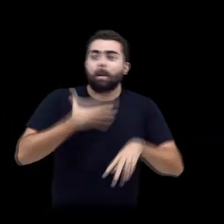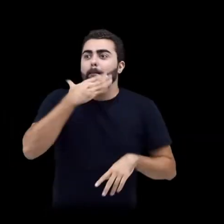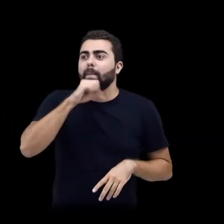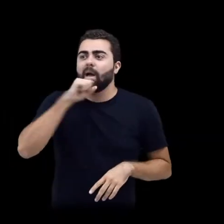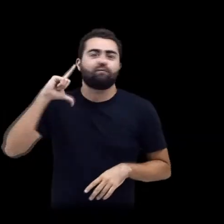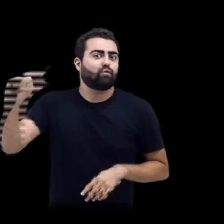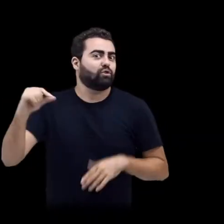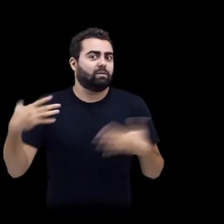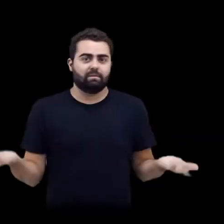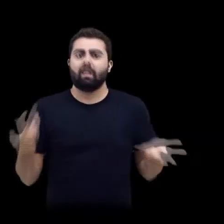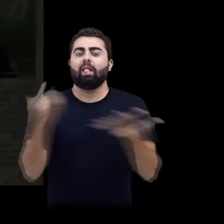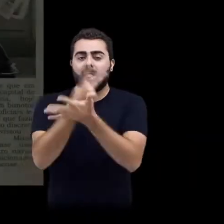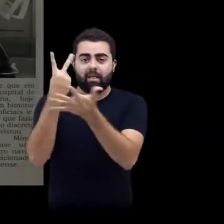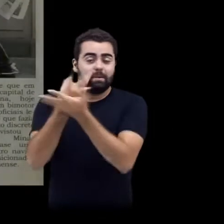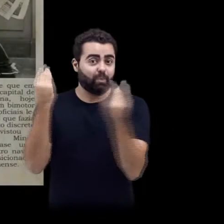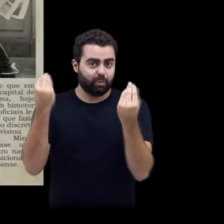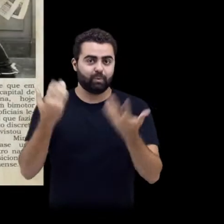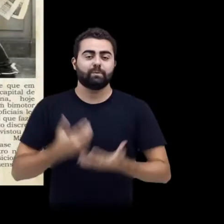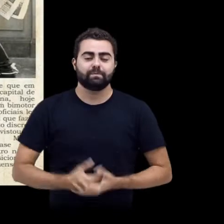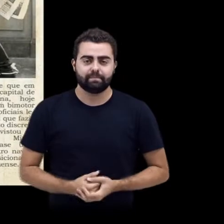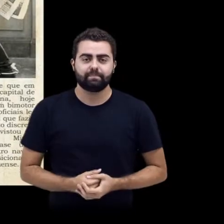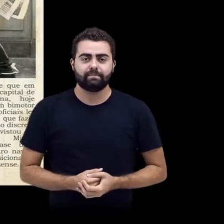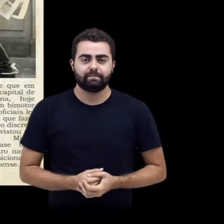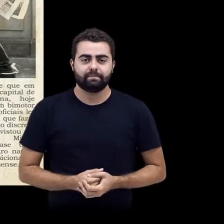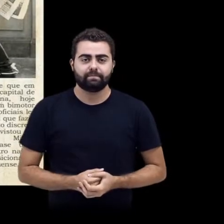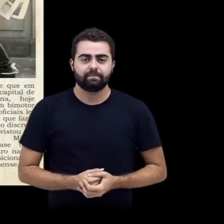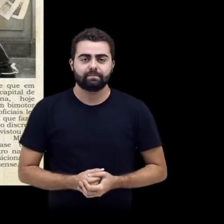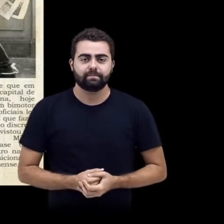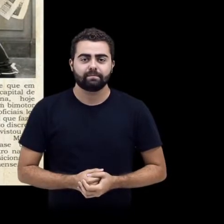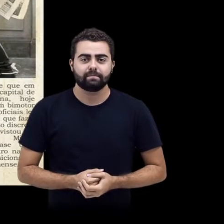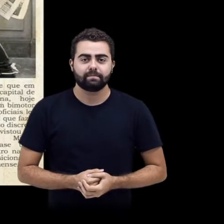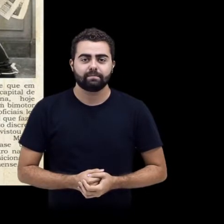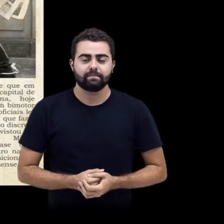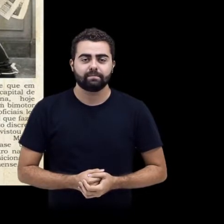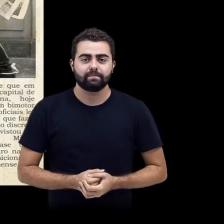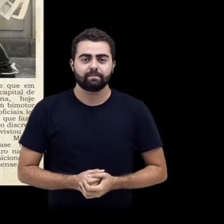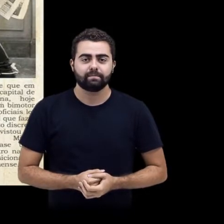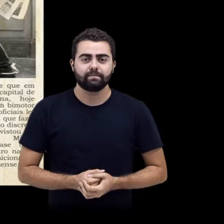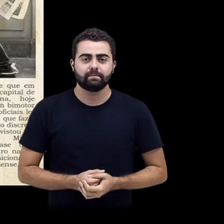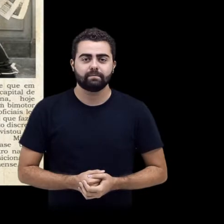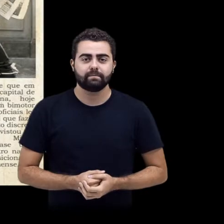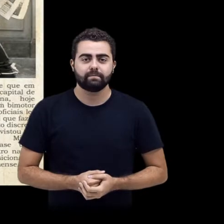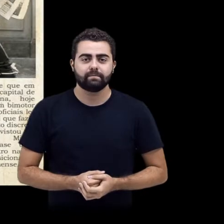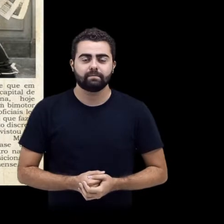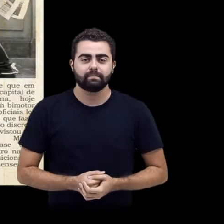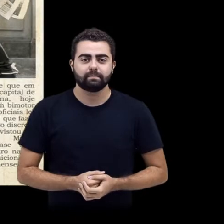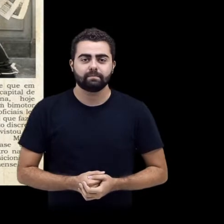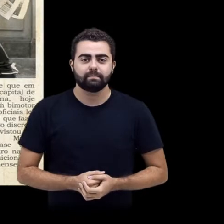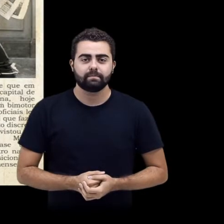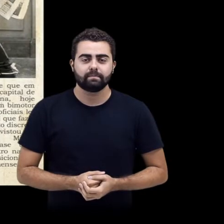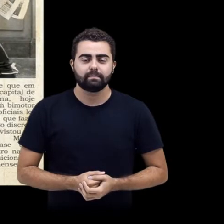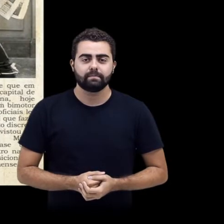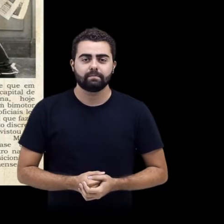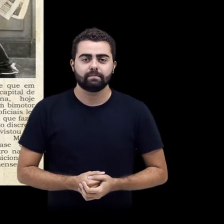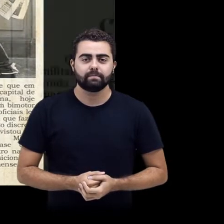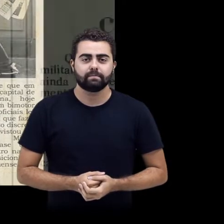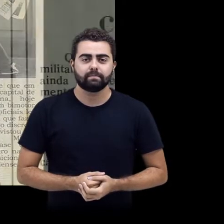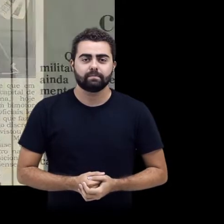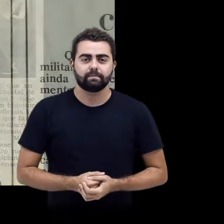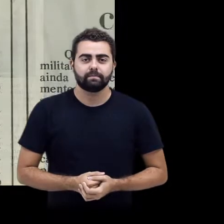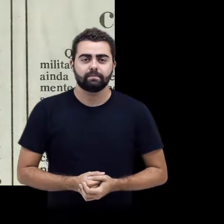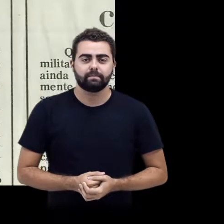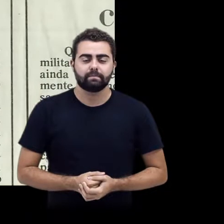Exatamente. Manchetes de jornais da época. Jânio renuncia. Confronto militar ainda é